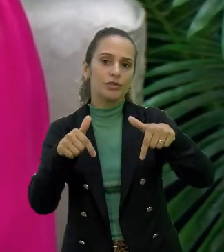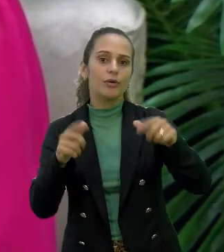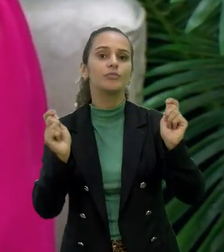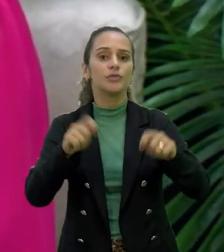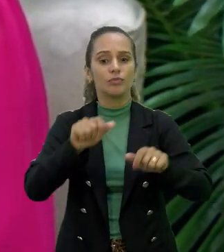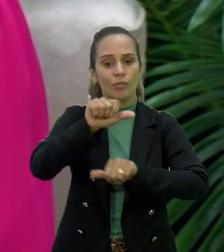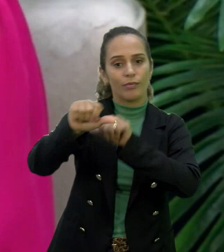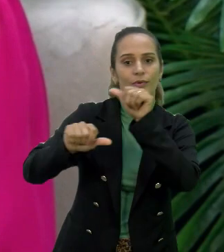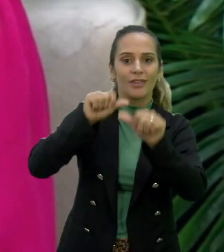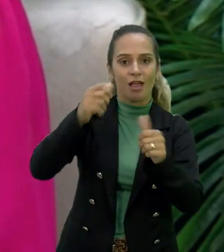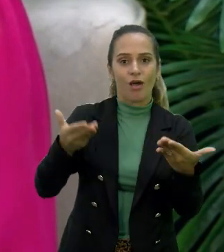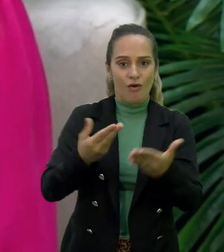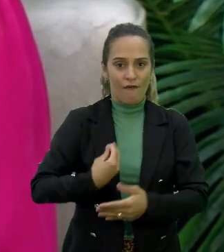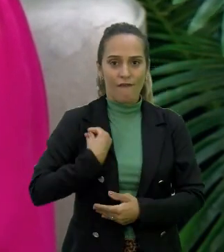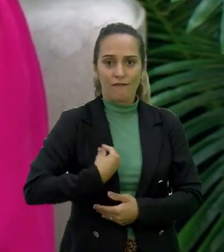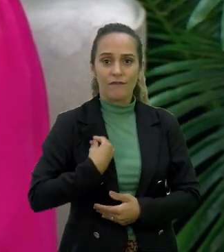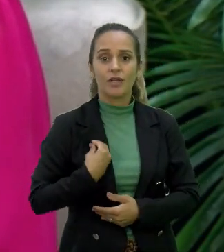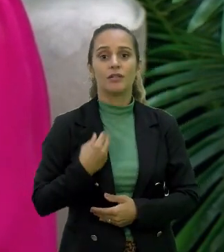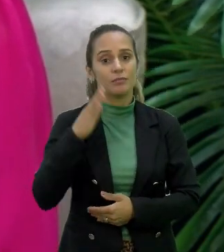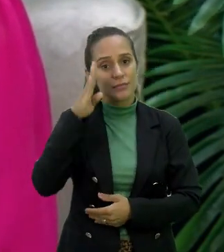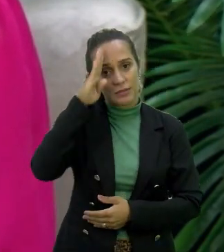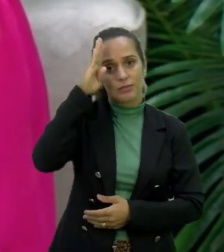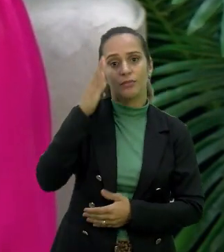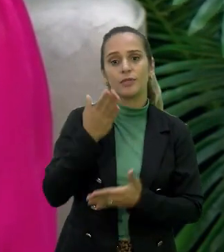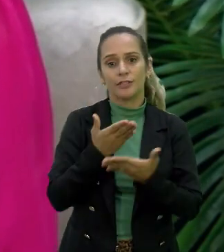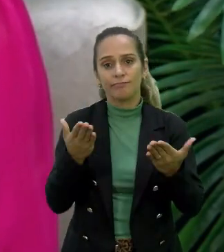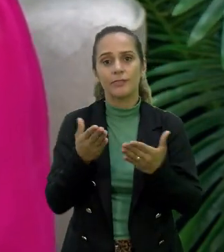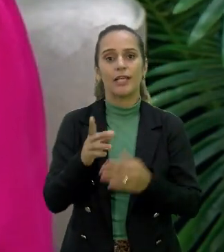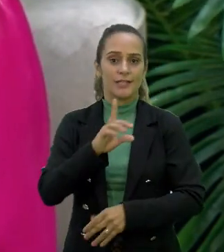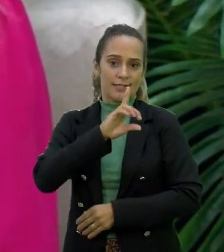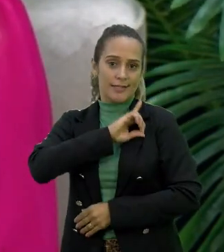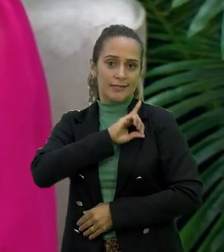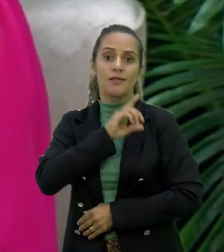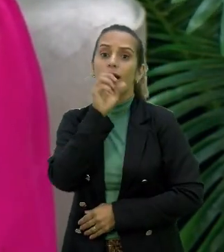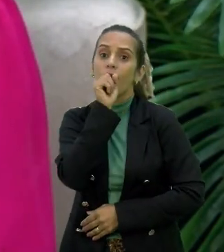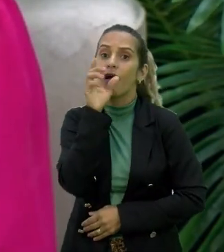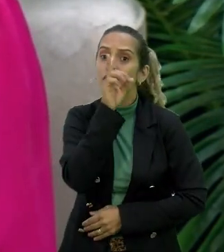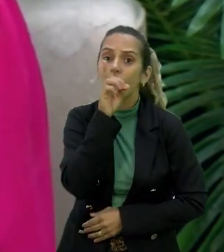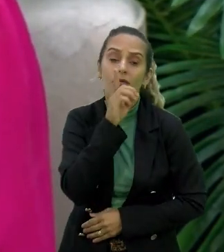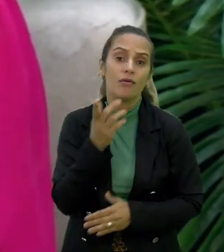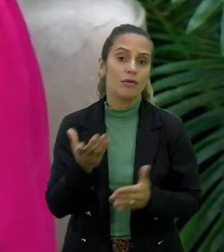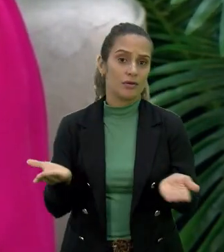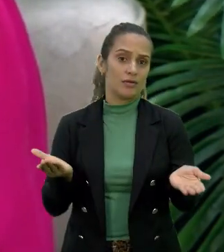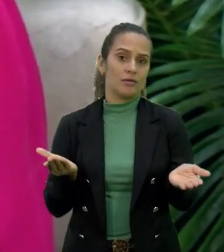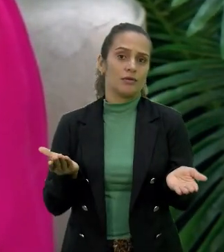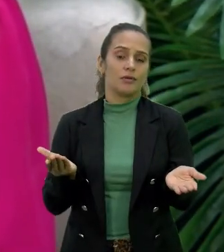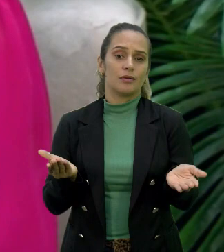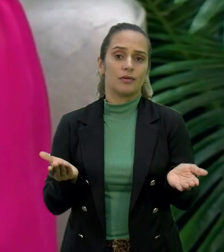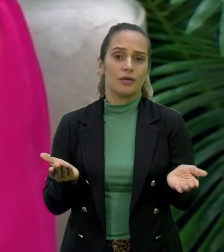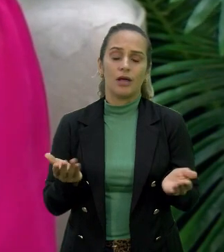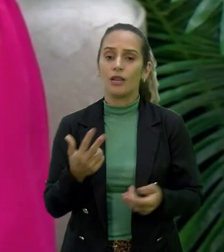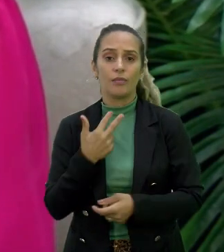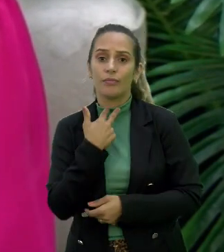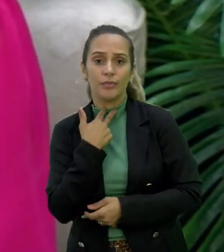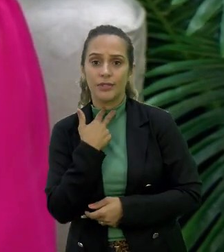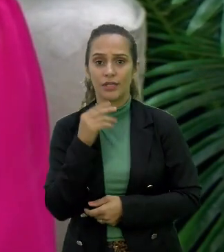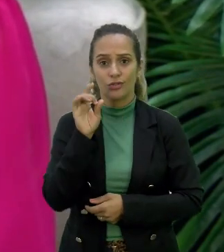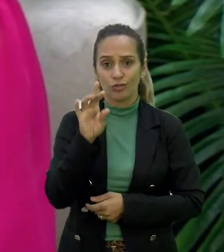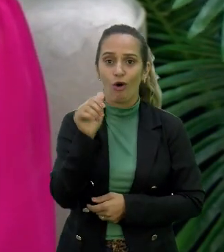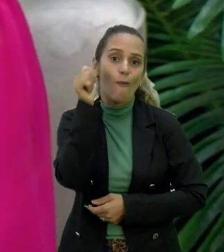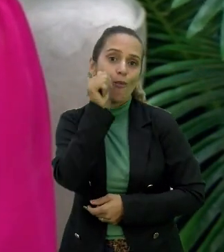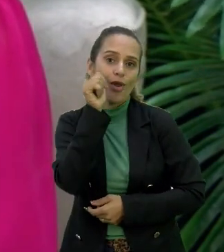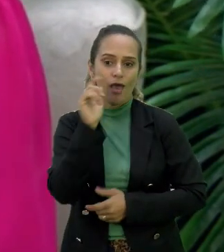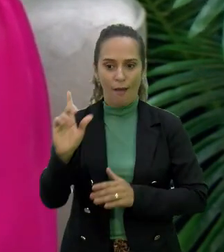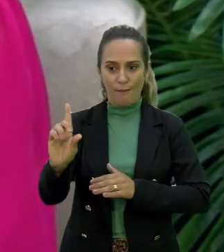a gente possa mudar essa realidade tudo vulneráveis né Inclusive essa delegacia de final de semana ela não necessariamente poderia